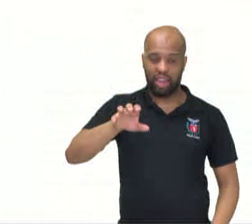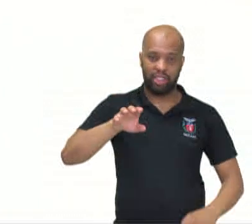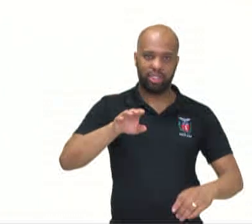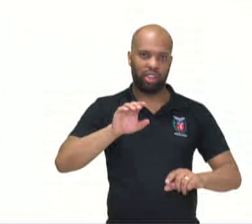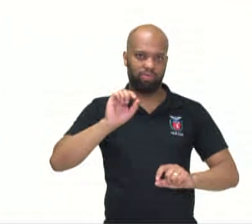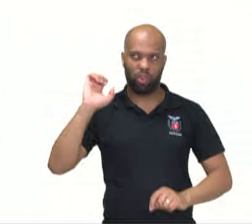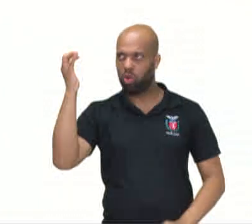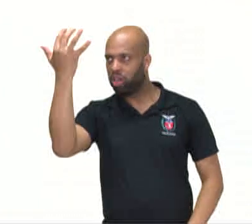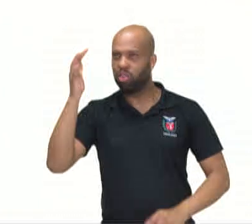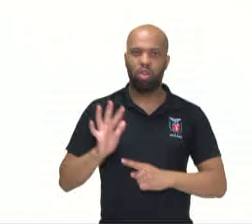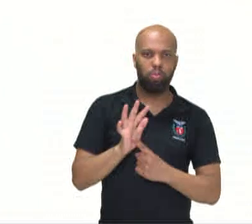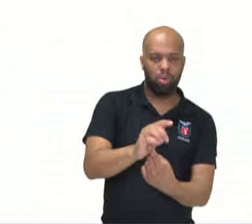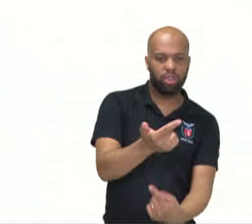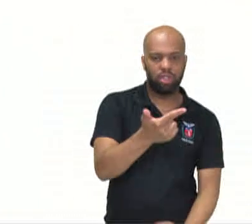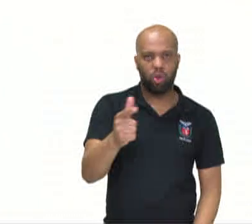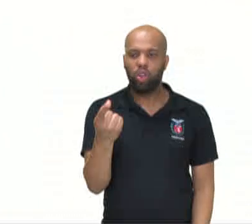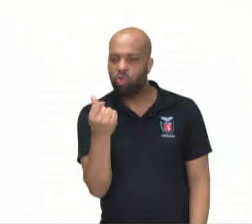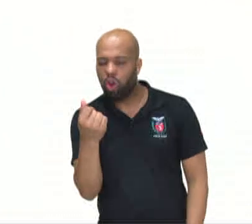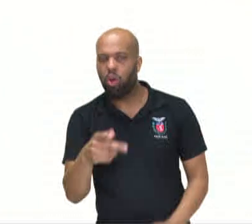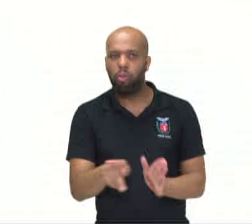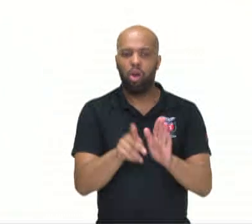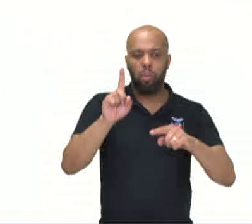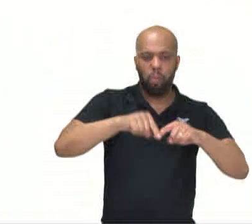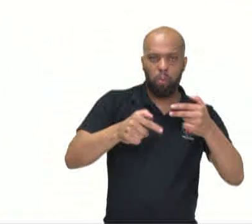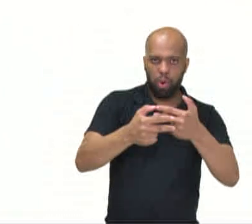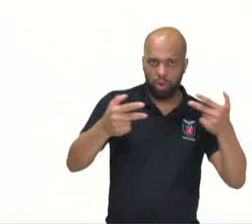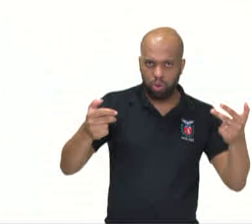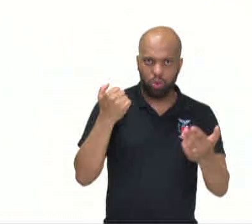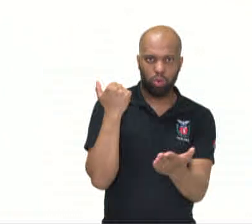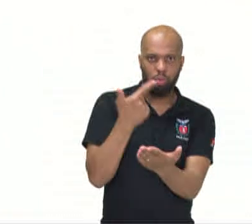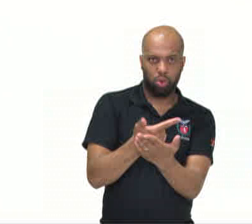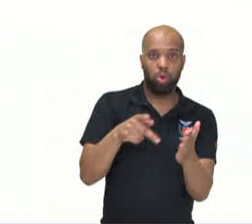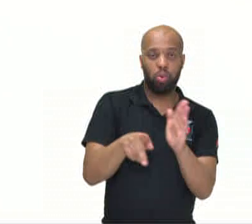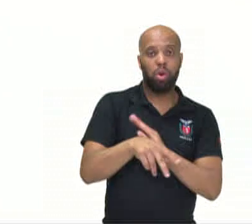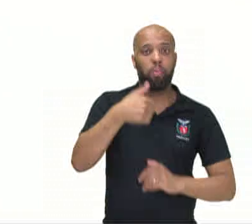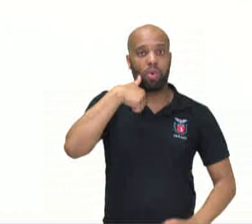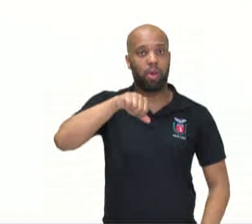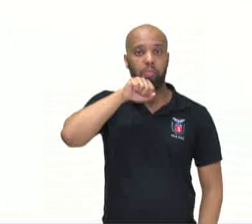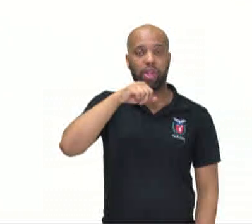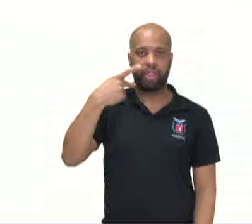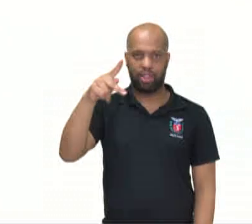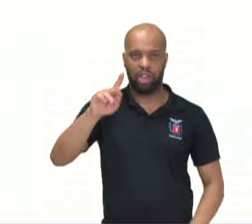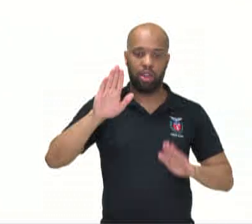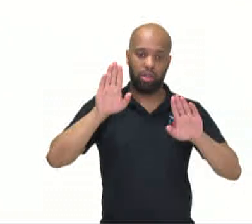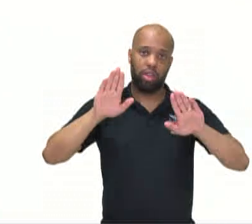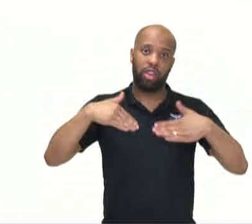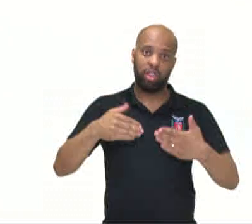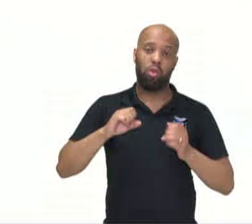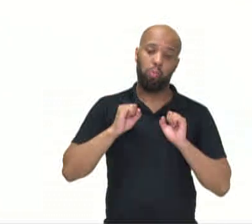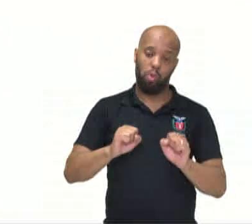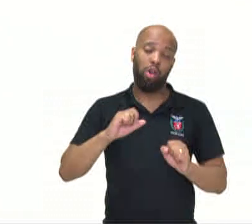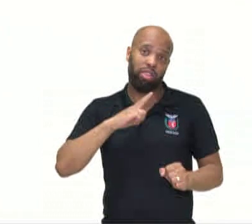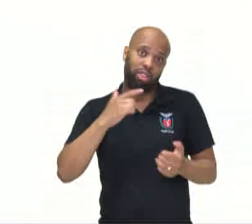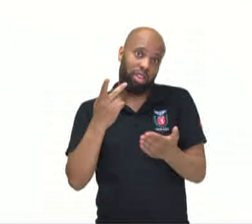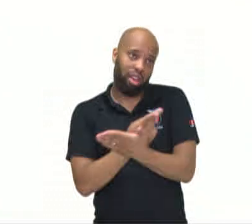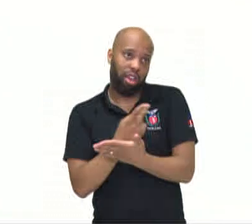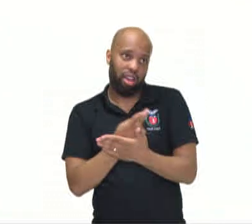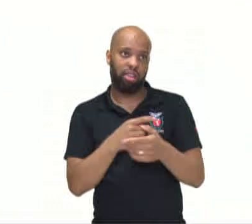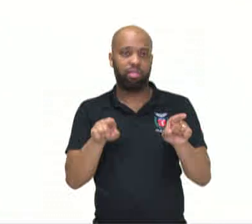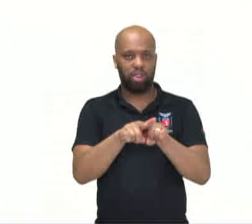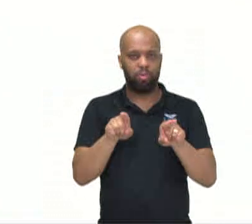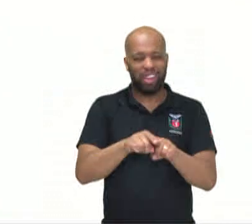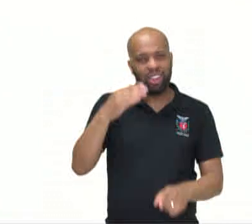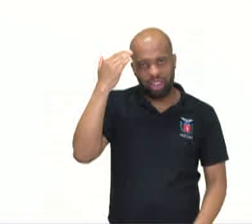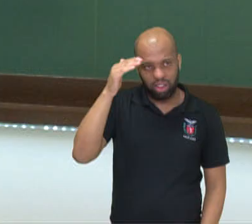indicaria outros preços para os produtos comprados pela mãe de Denis. Neste caso, o palpite dele estaria errado.